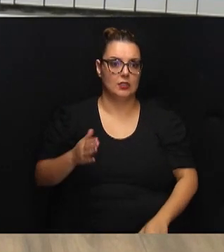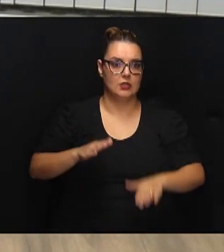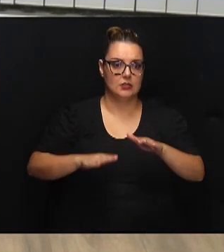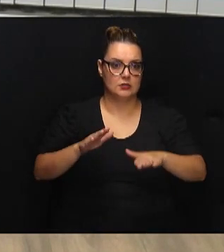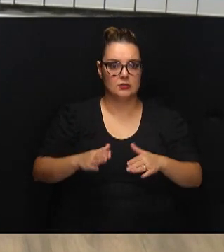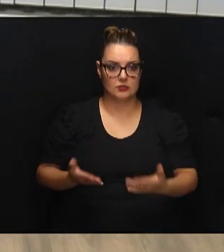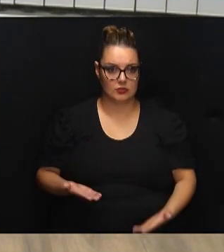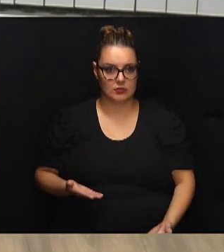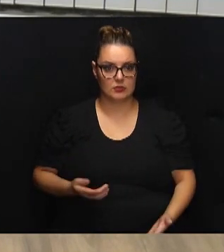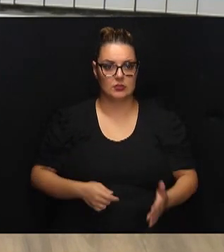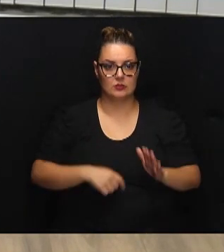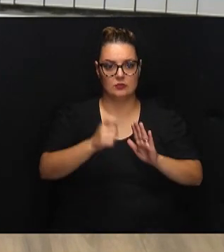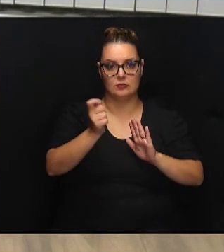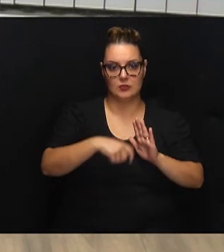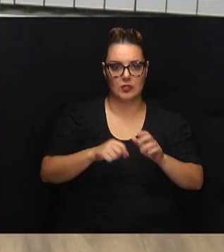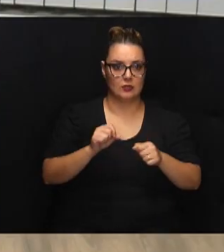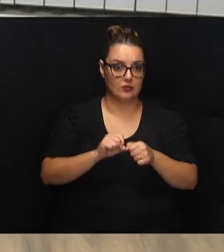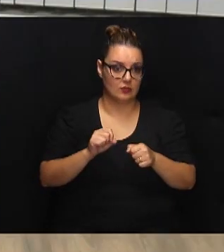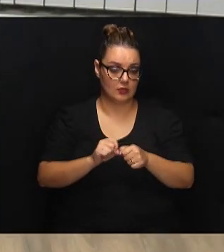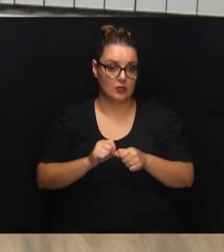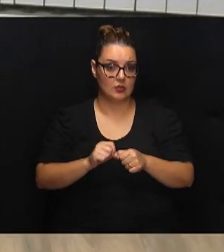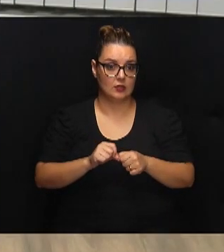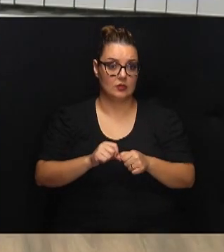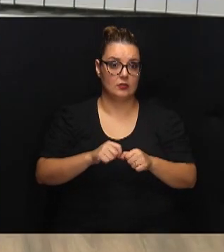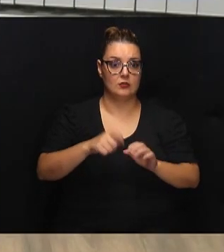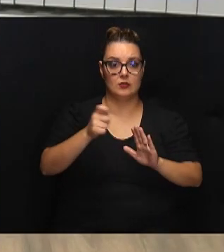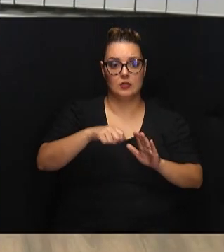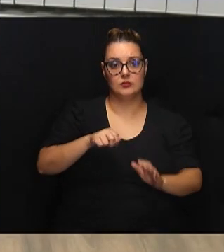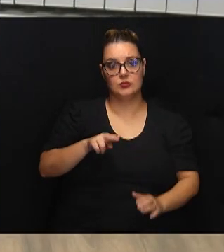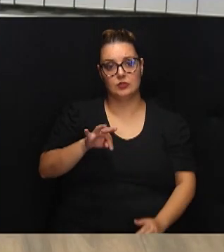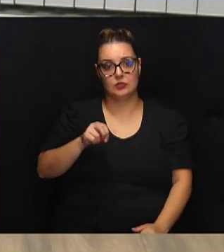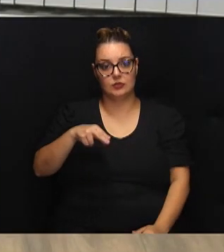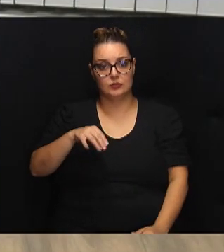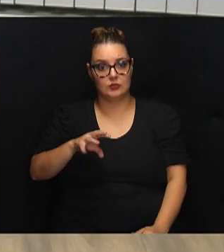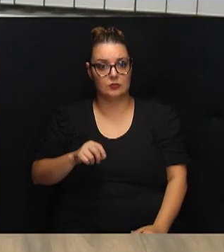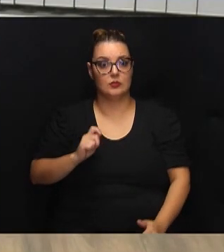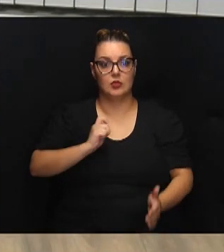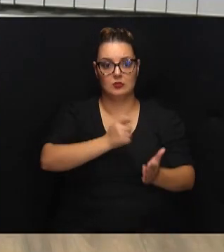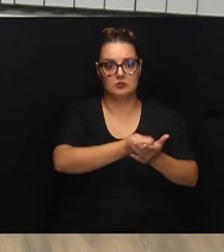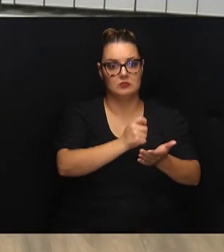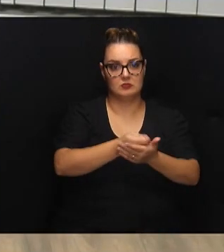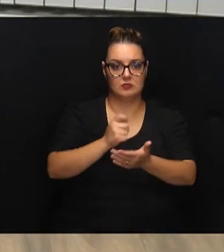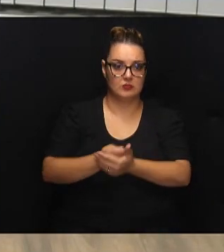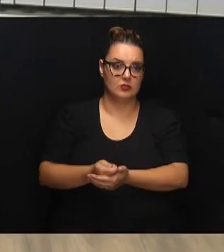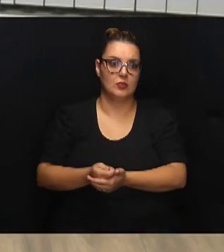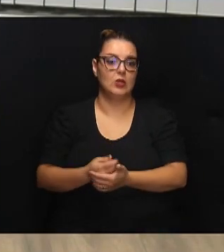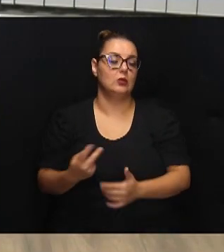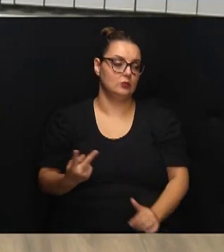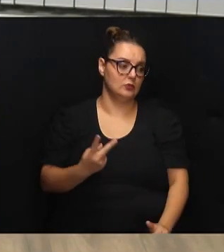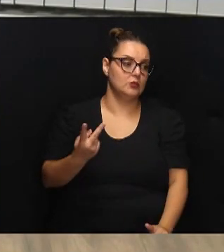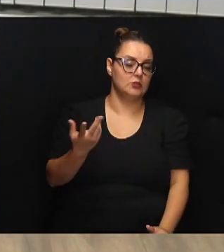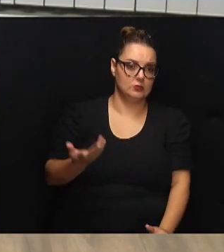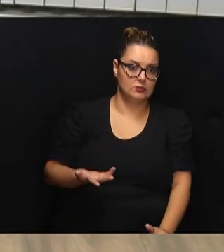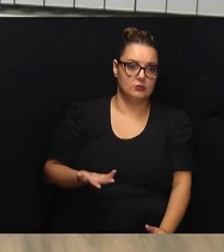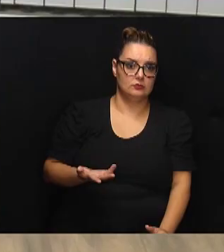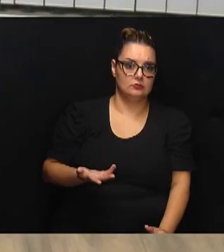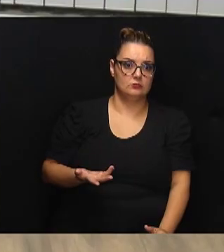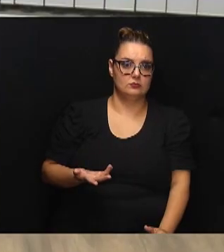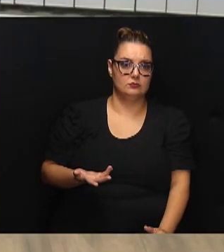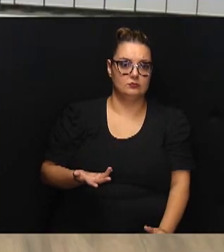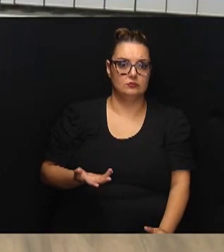pessoa, ela se registra, ela faz lá a inscrição de autônomo, e como ela paga um valor